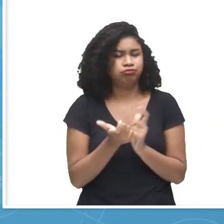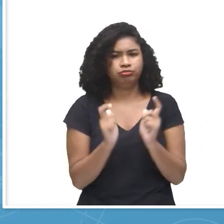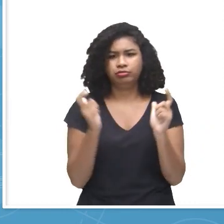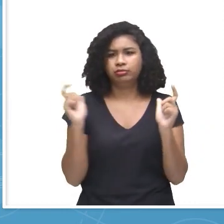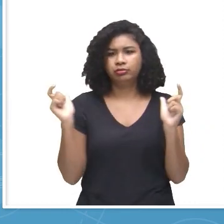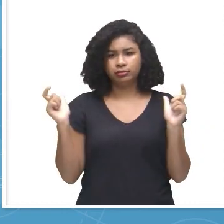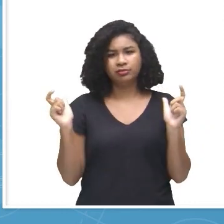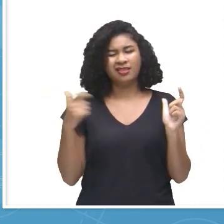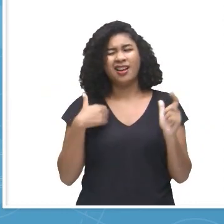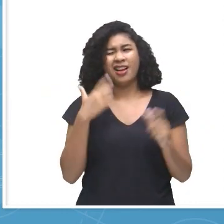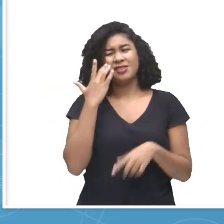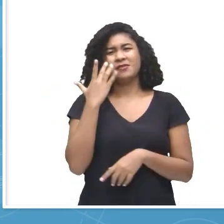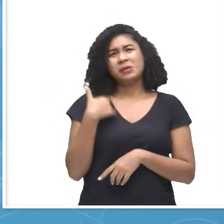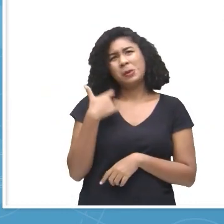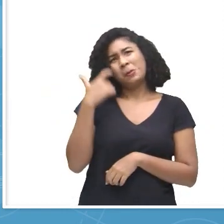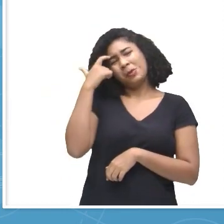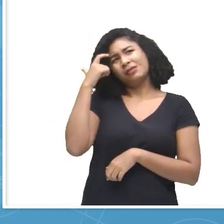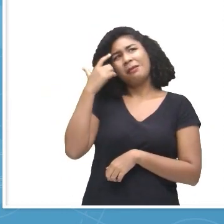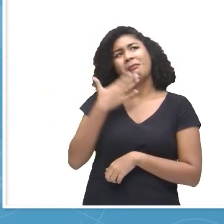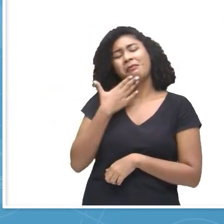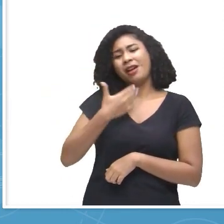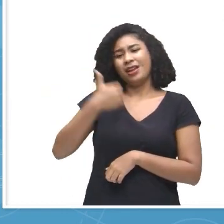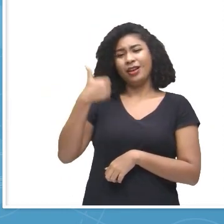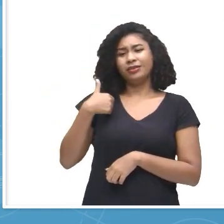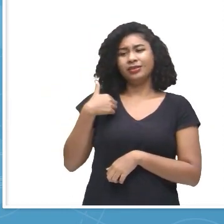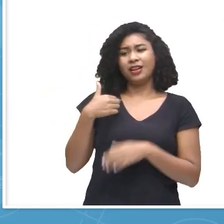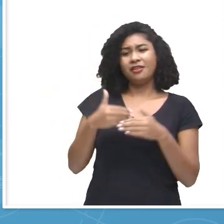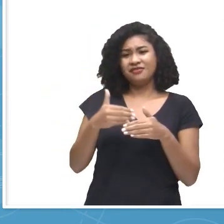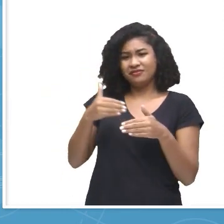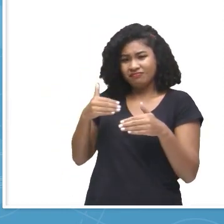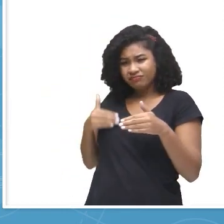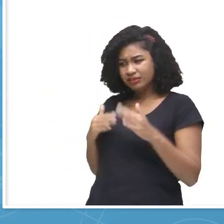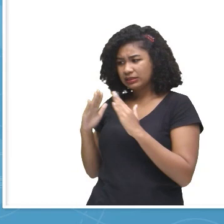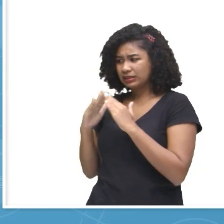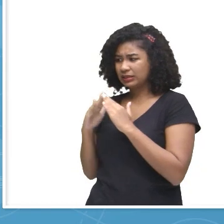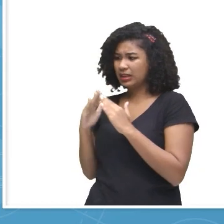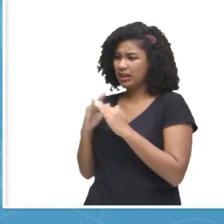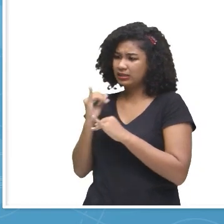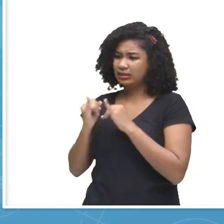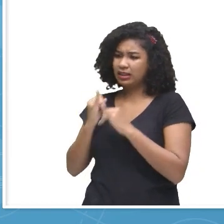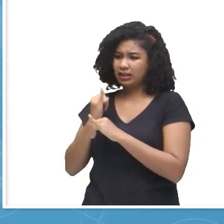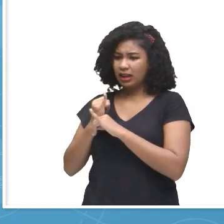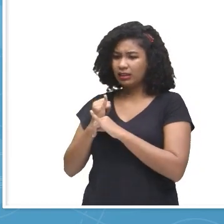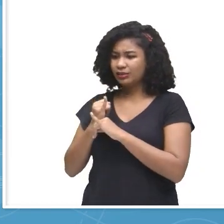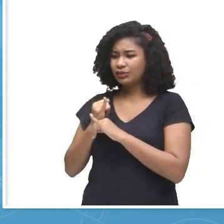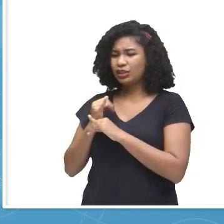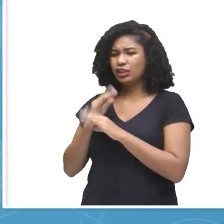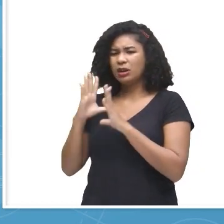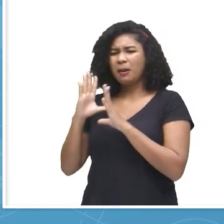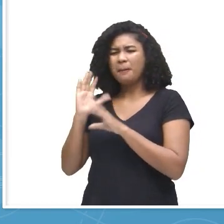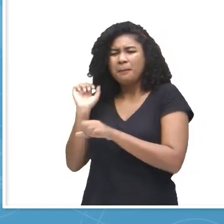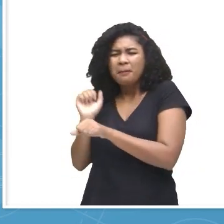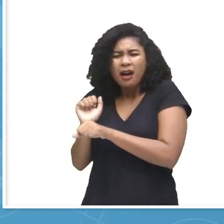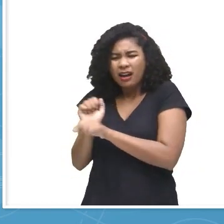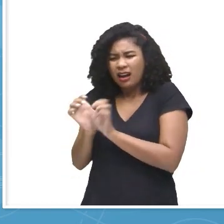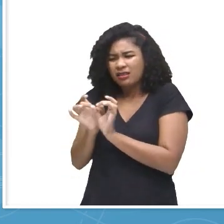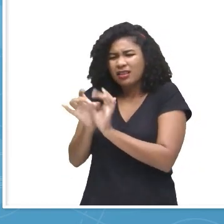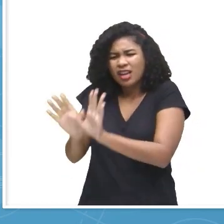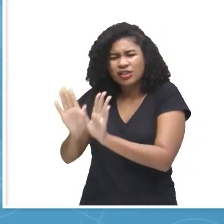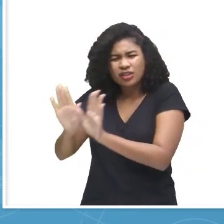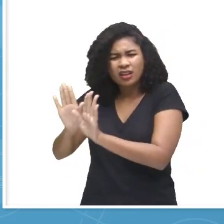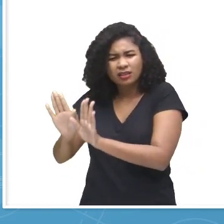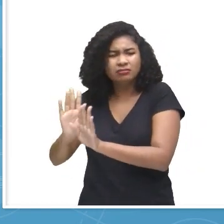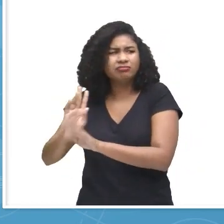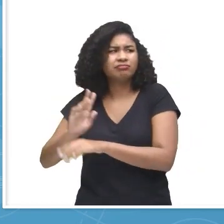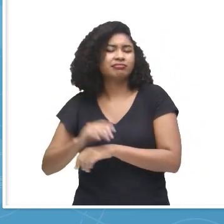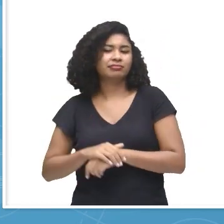tentar ficar um pouco mais focado. Porque é comum, por exemplo, vocês estão aí assistindo aula em casa, assistindo aula, aí de repente, vocês não vão dar uma